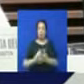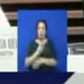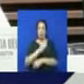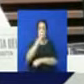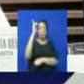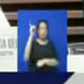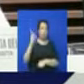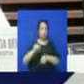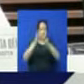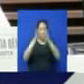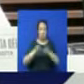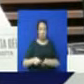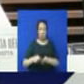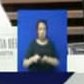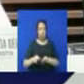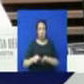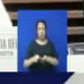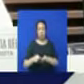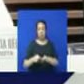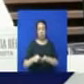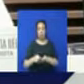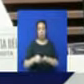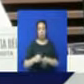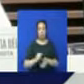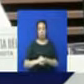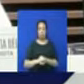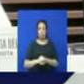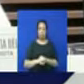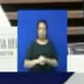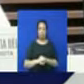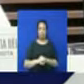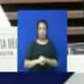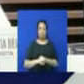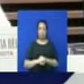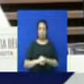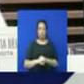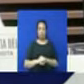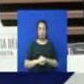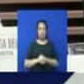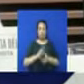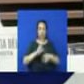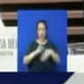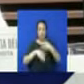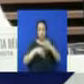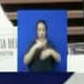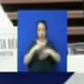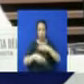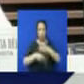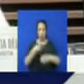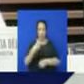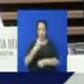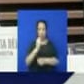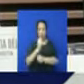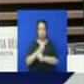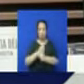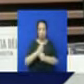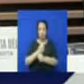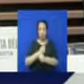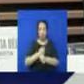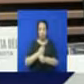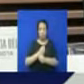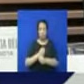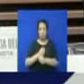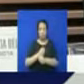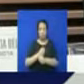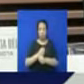que já fizeram, né? Já a caminhada desses 20 anos do Ministério Espaço